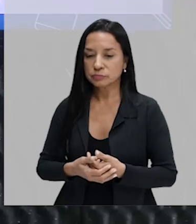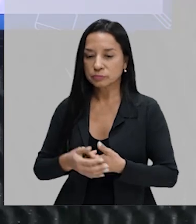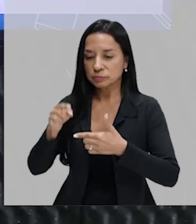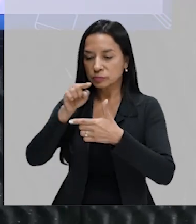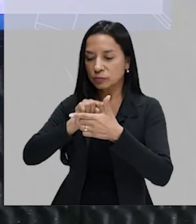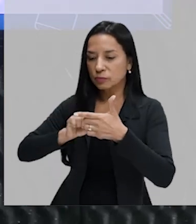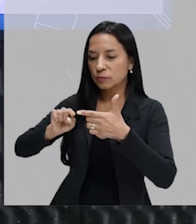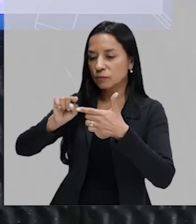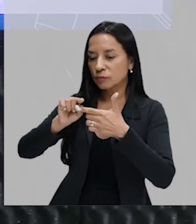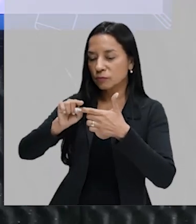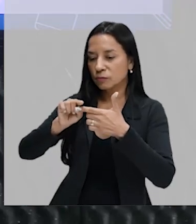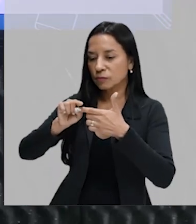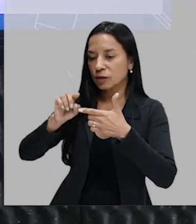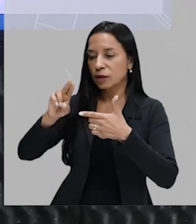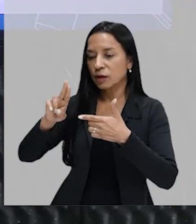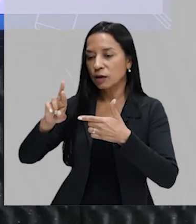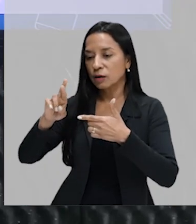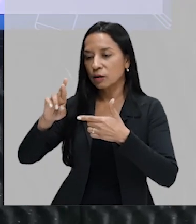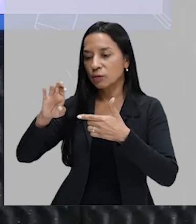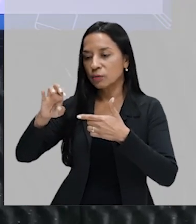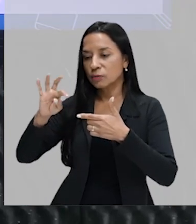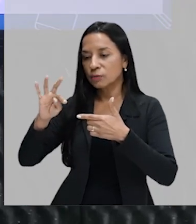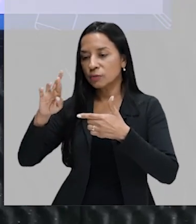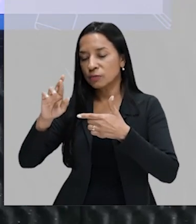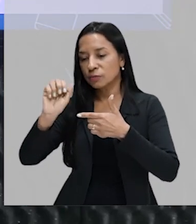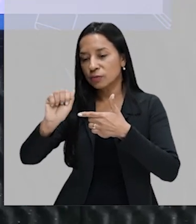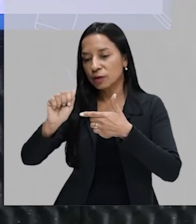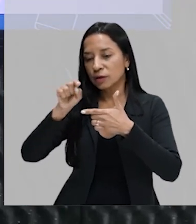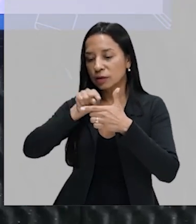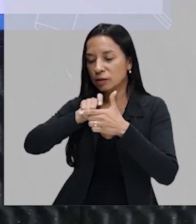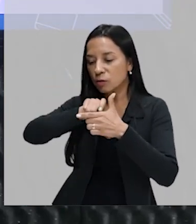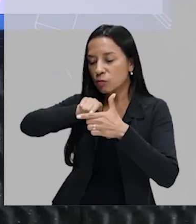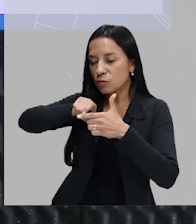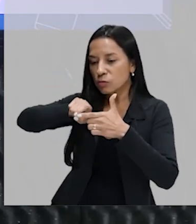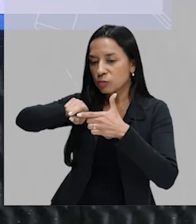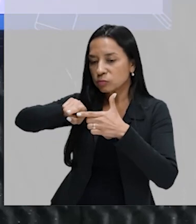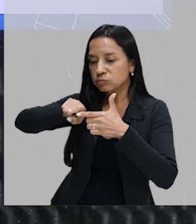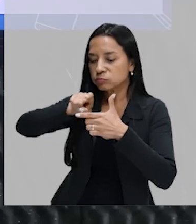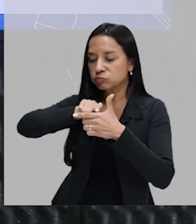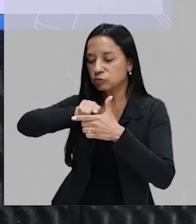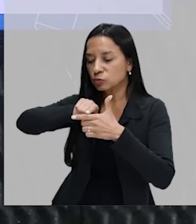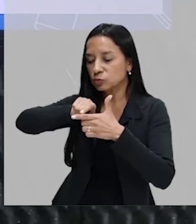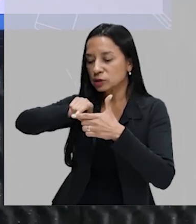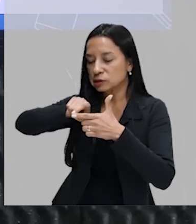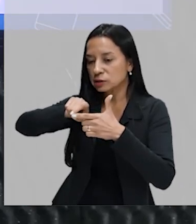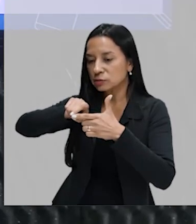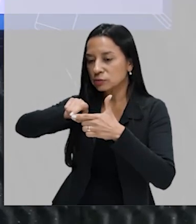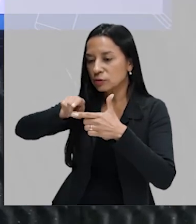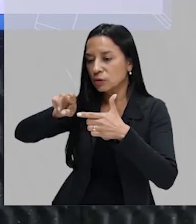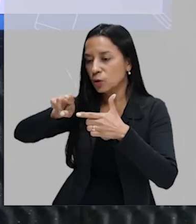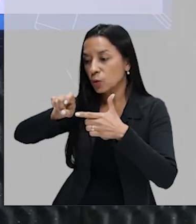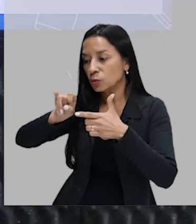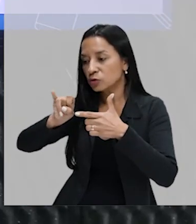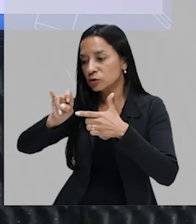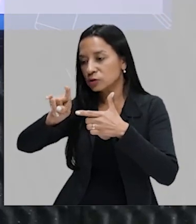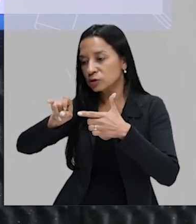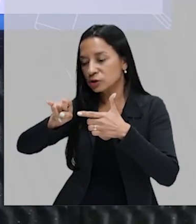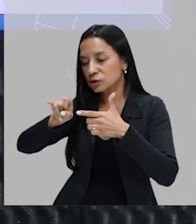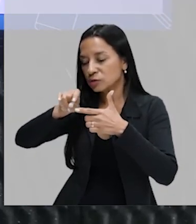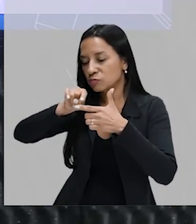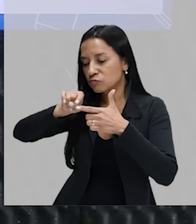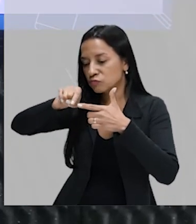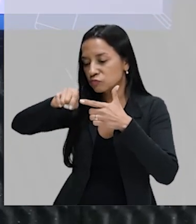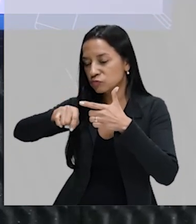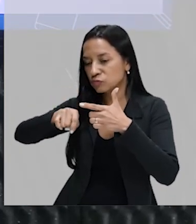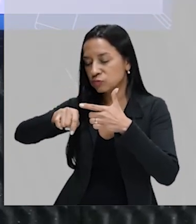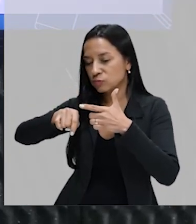Veja que a uretra é esse canal aqui por onde vai passar a urina, ok? A